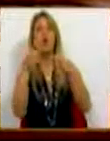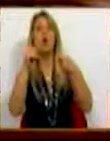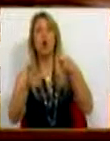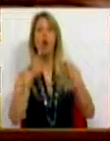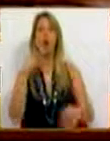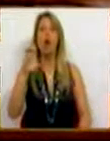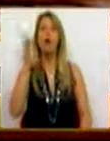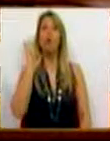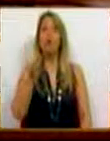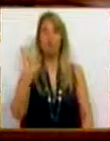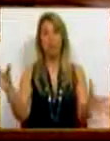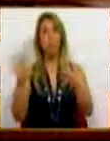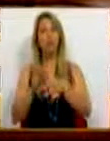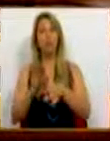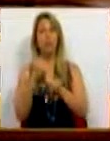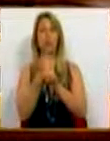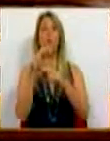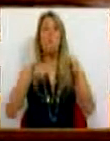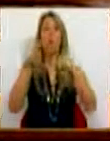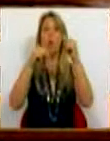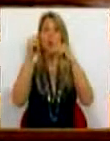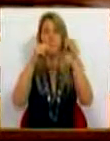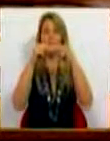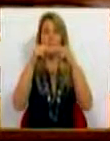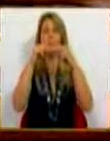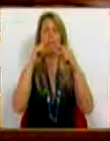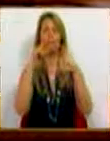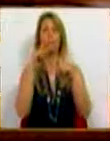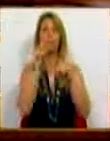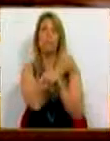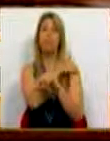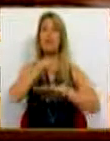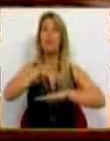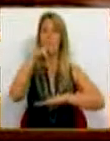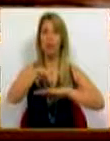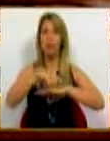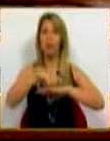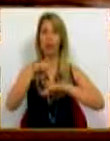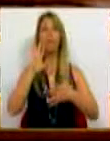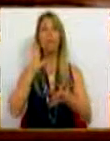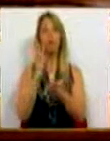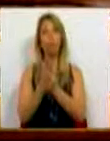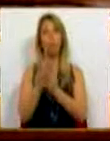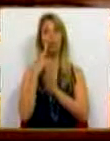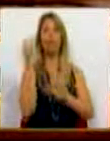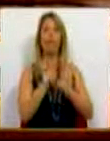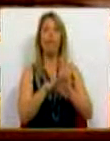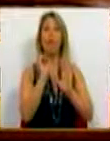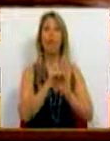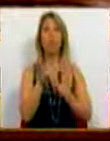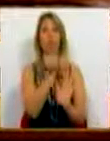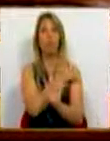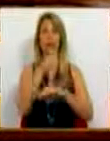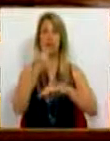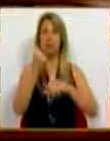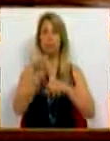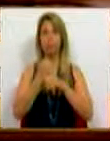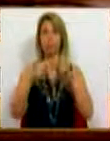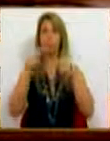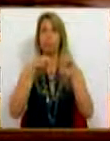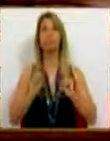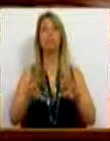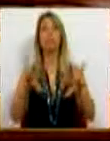Confederação Portuguesa de Construção e Imobiliário. Por fim, o Fundo de Reabilitação do Edificado, instrumento